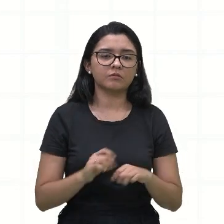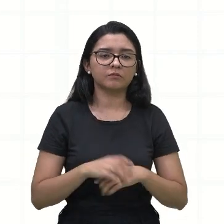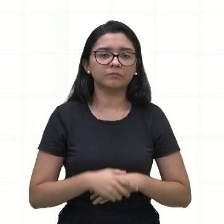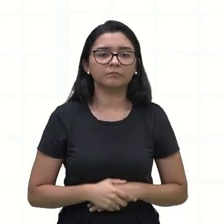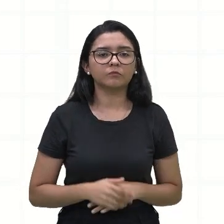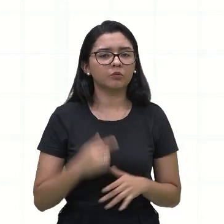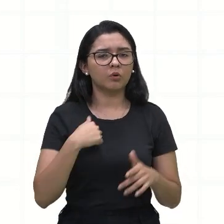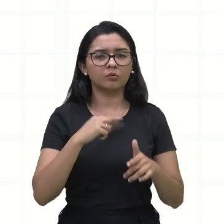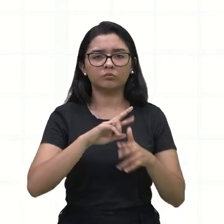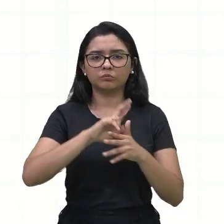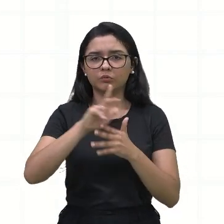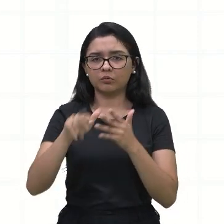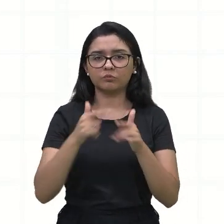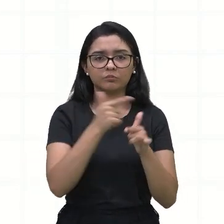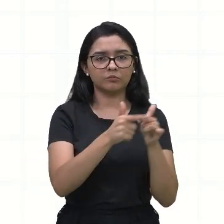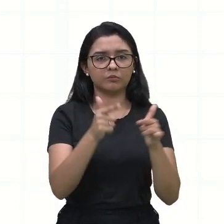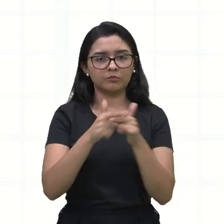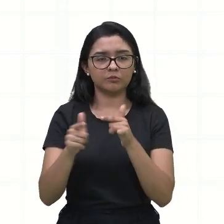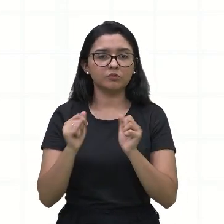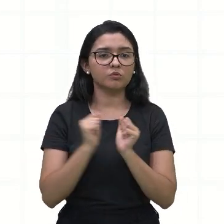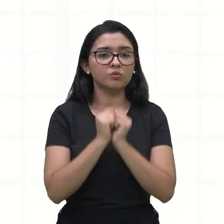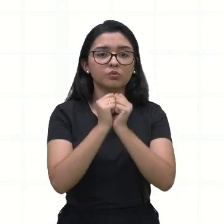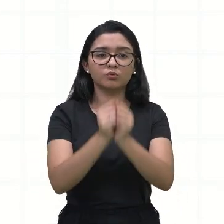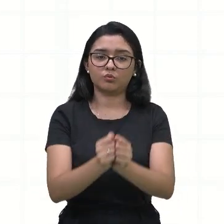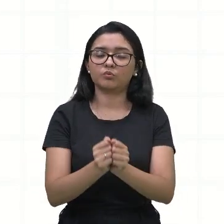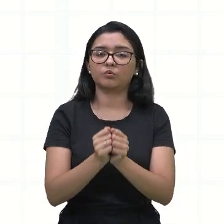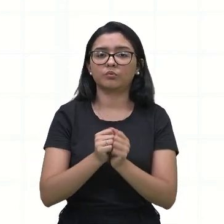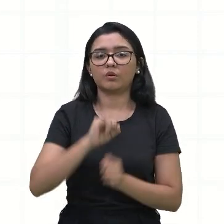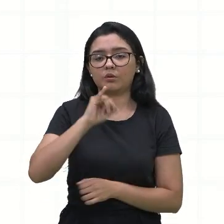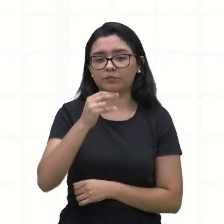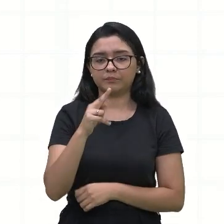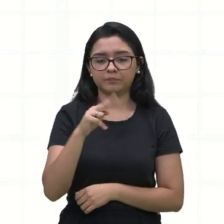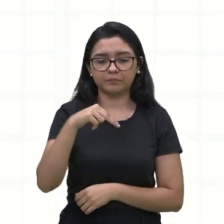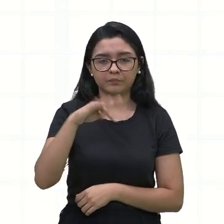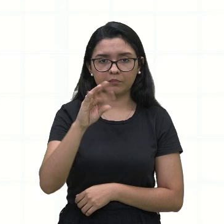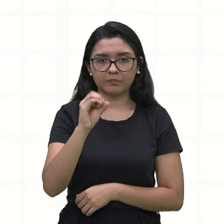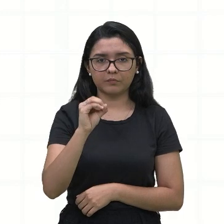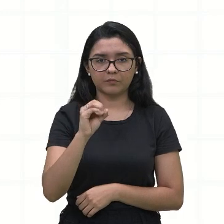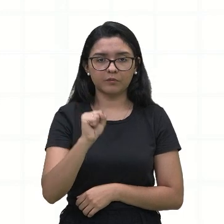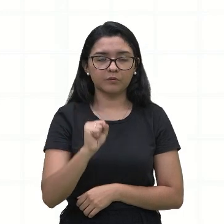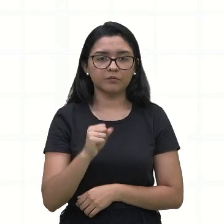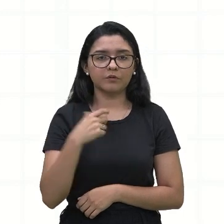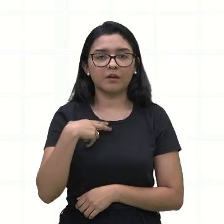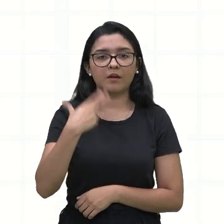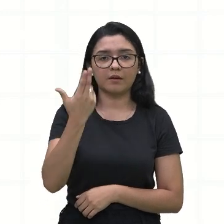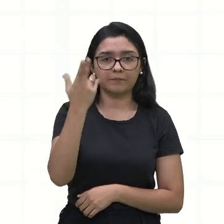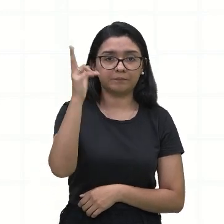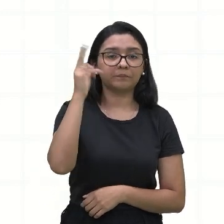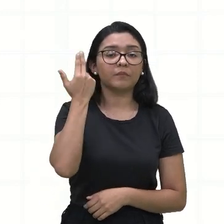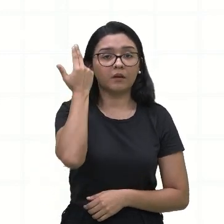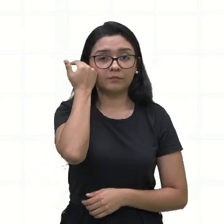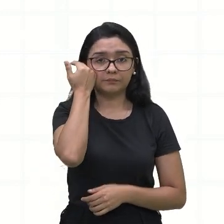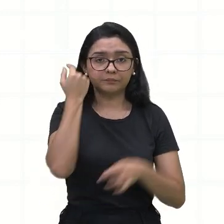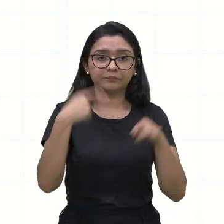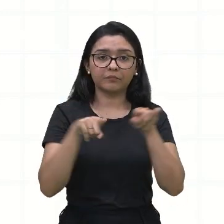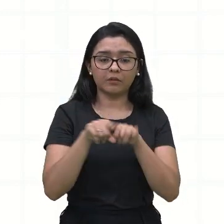as adversidades. Juntos indicam uma união entre o coelho e a tartaruga, ressaltando a colaboração mútua entre eles, e